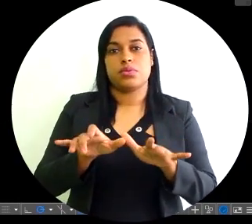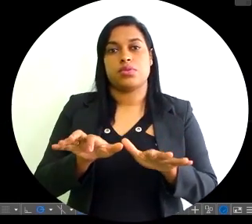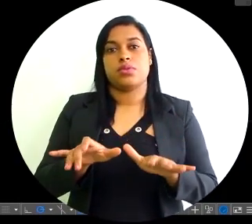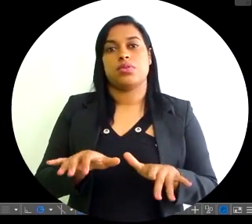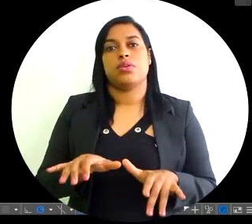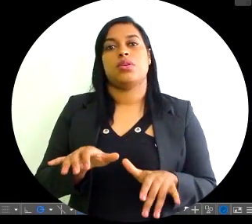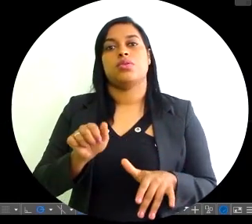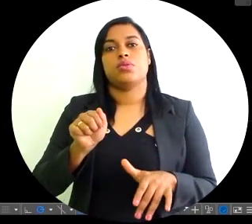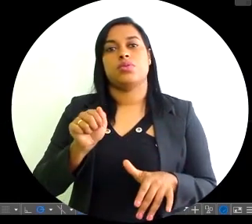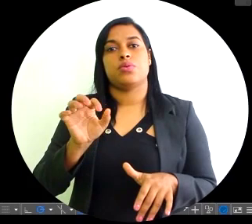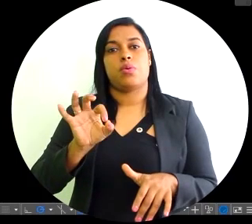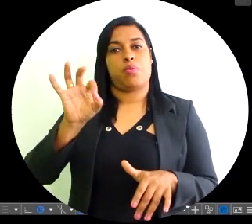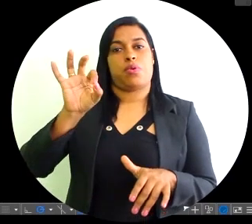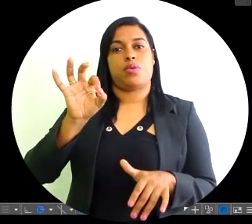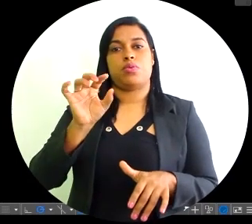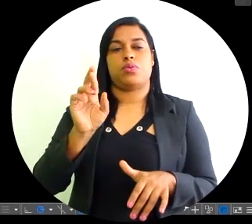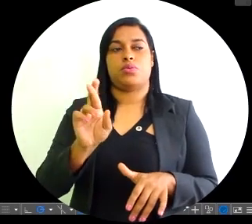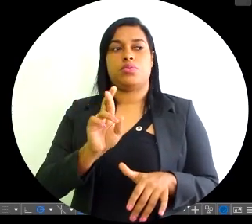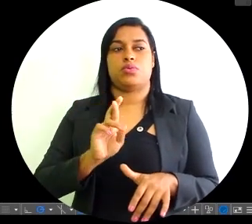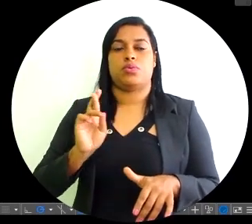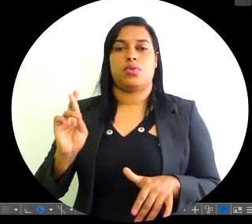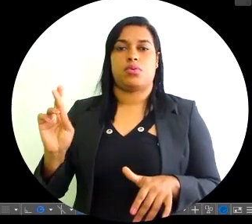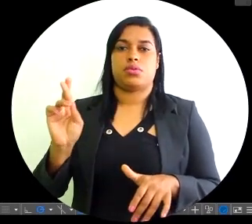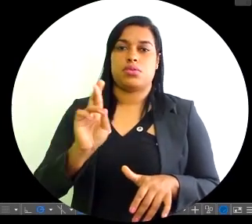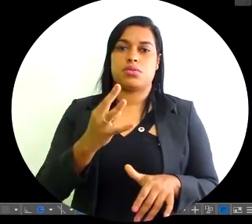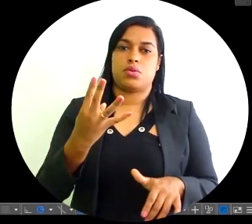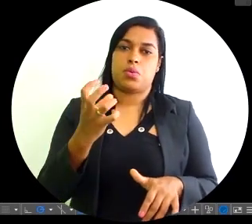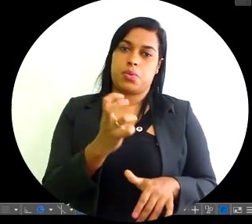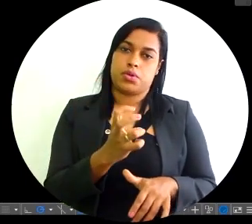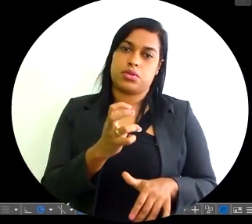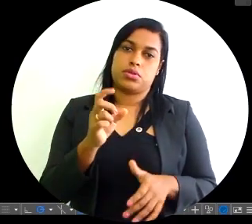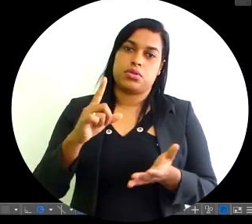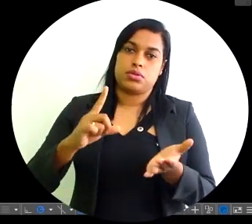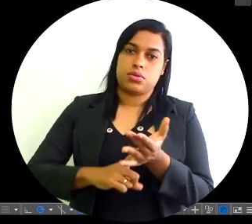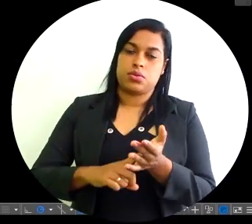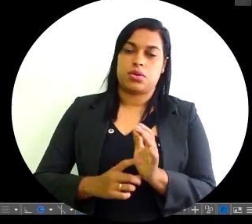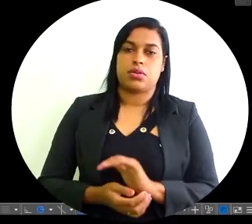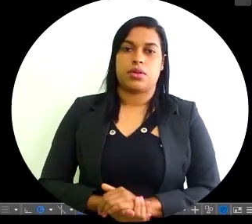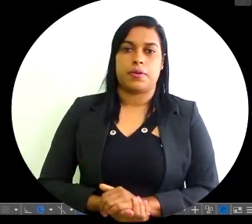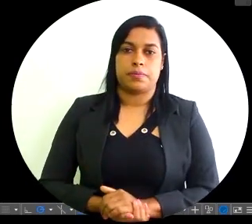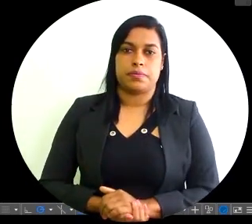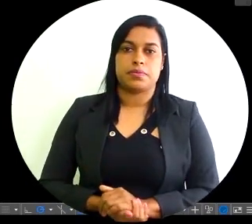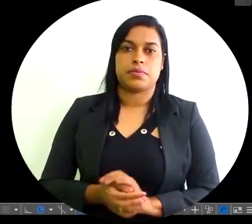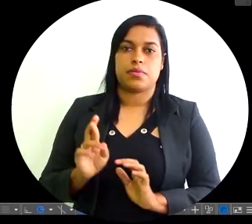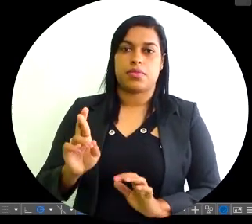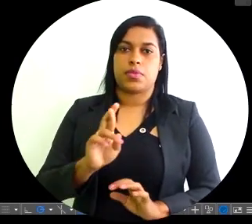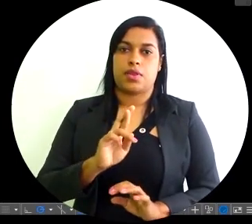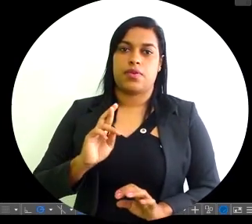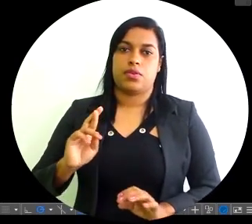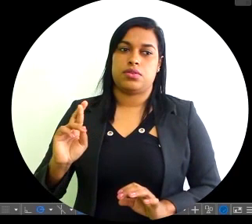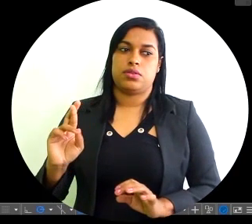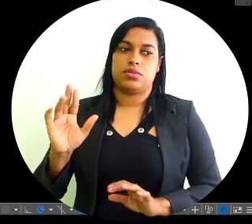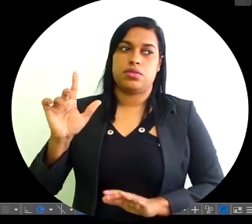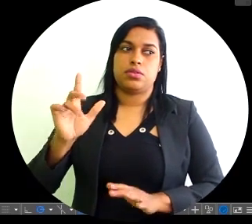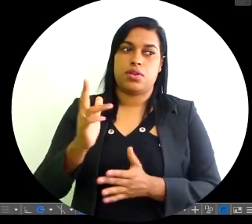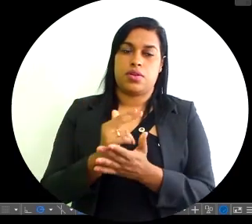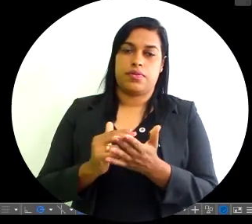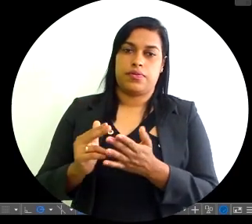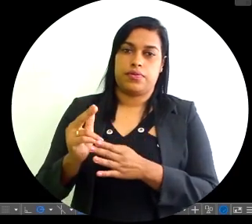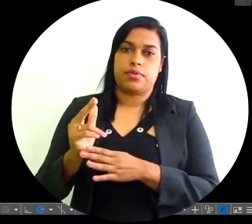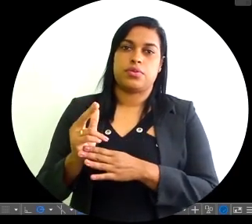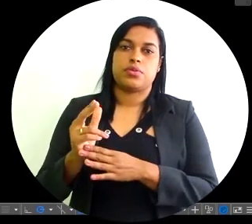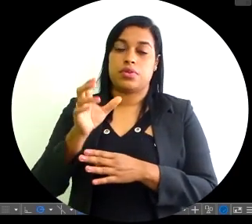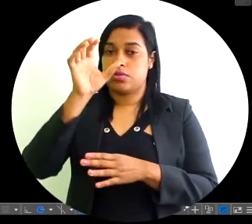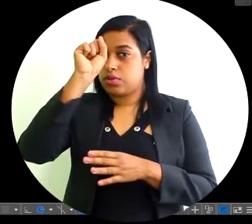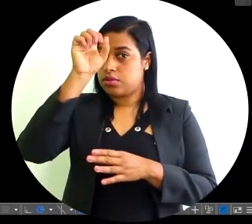no teclado o ângulo de rotação, por exemplo, 45, Enter. E ele vai rotacionar a minha